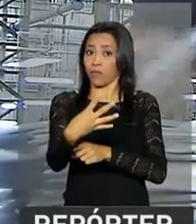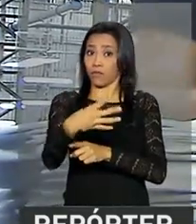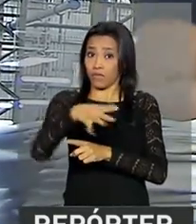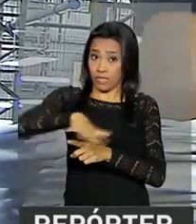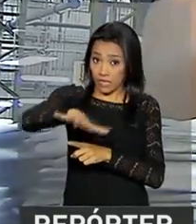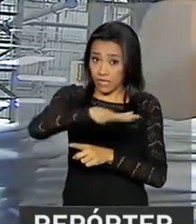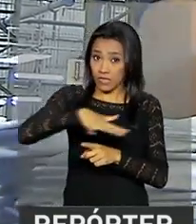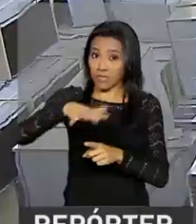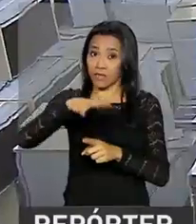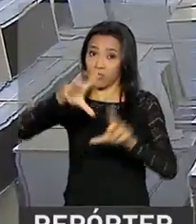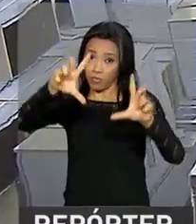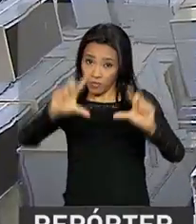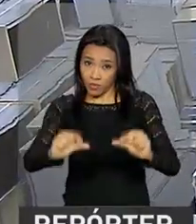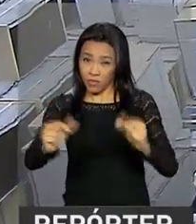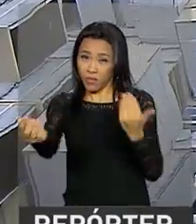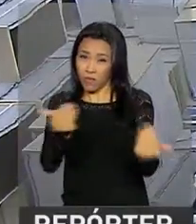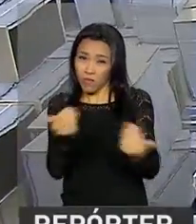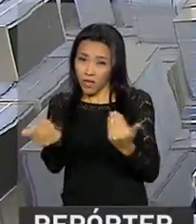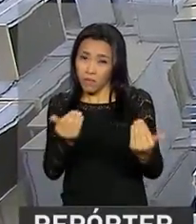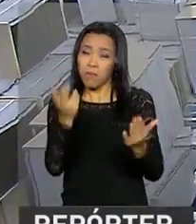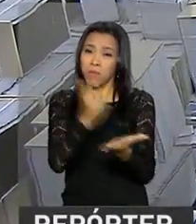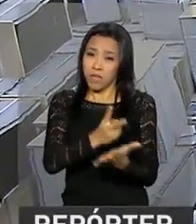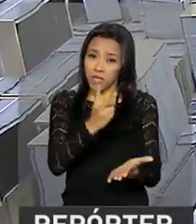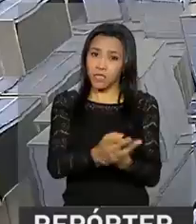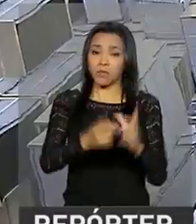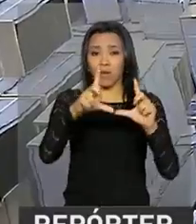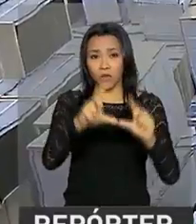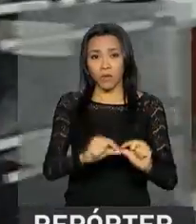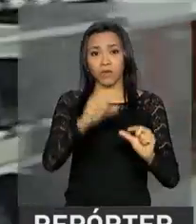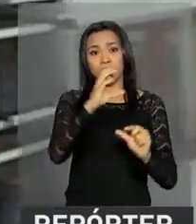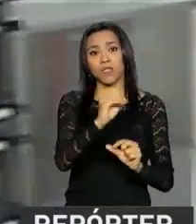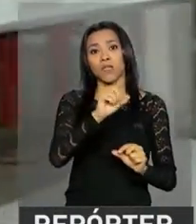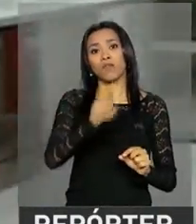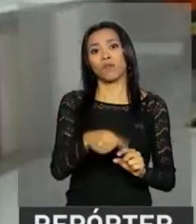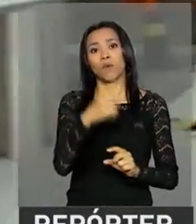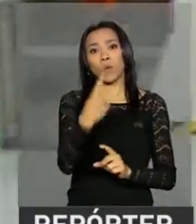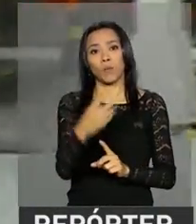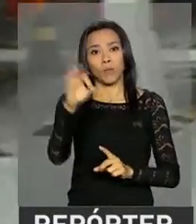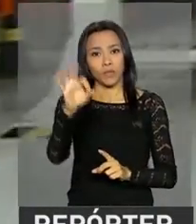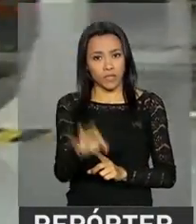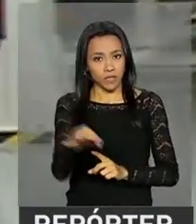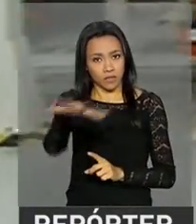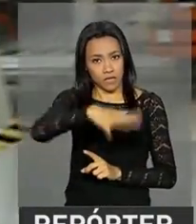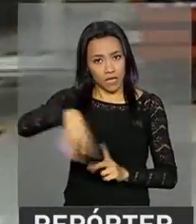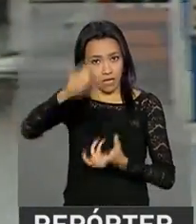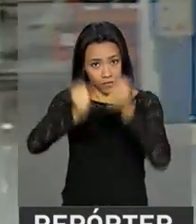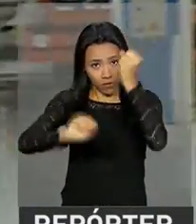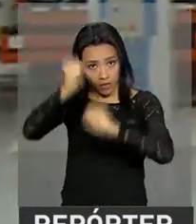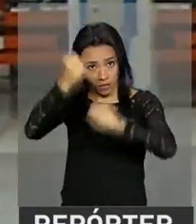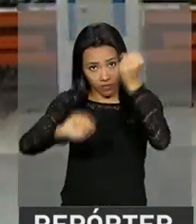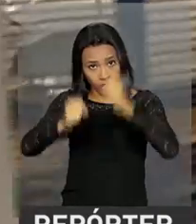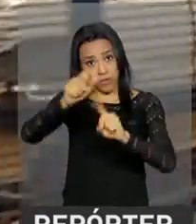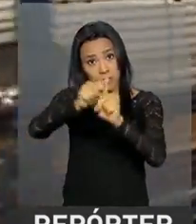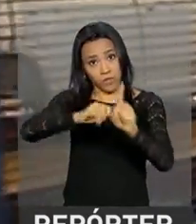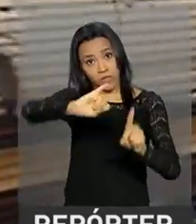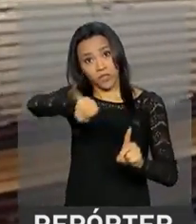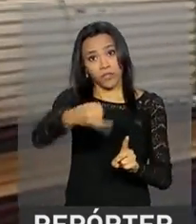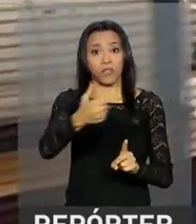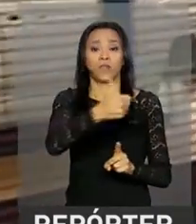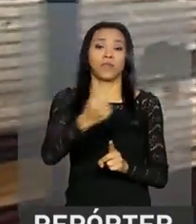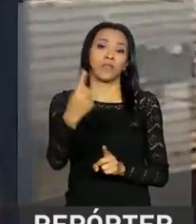de comparação anual, mesmo com a redução de 0,1% na produção industrial em janeiro